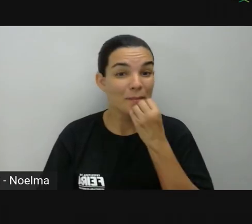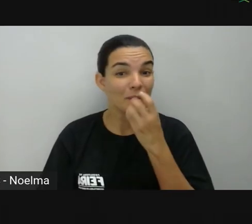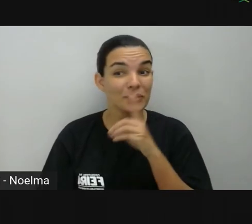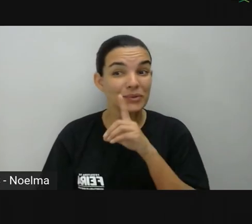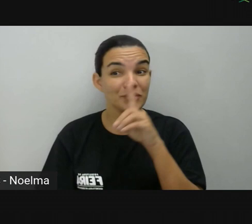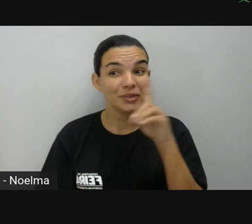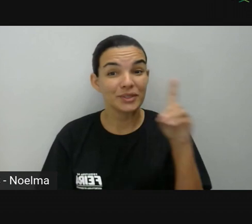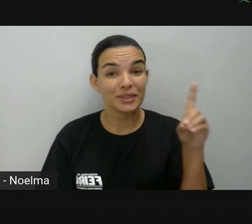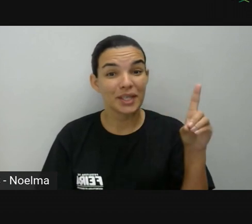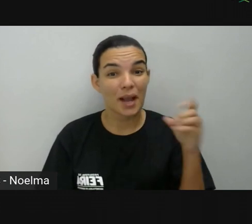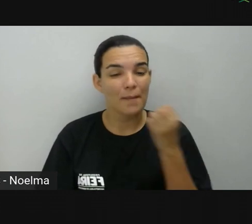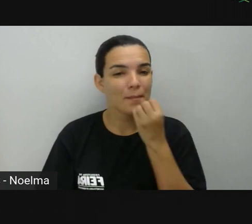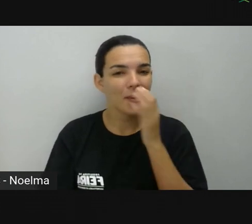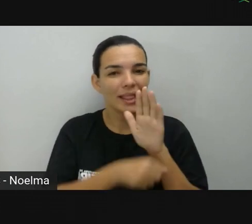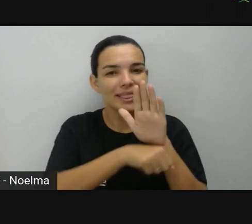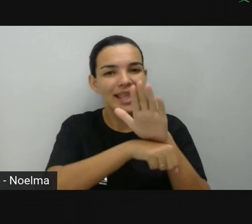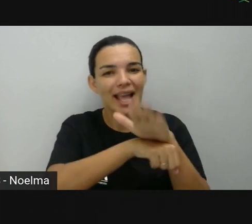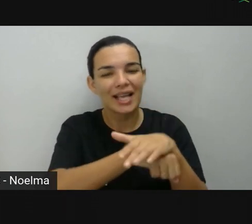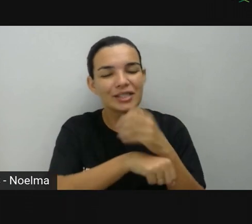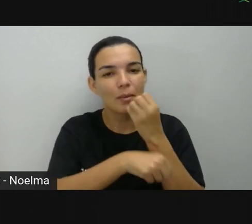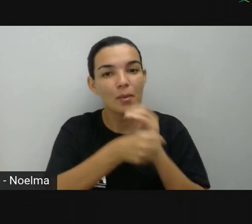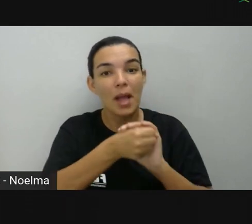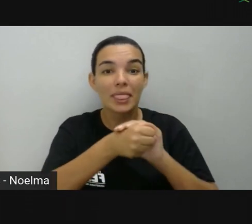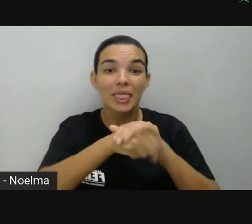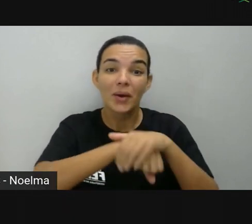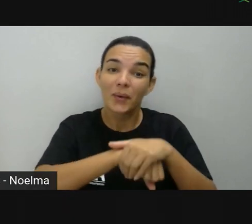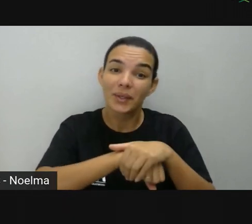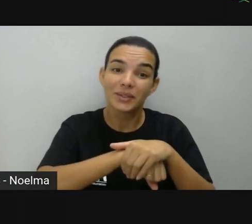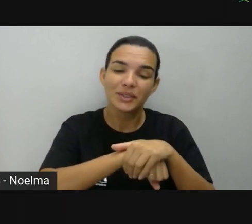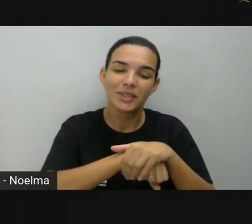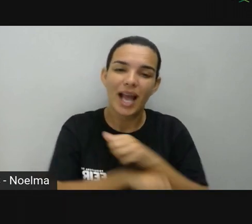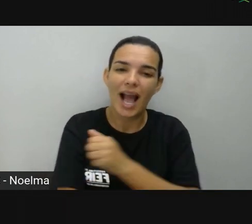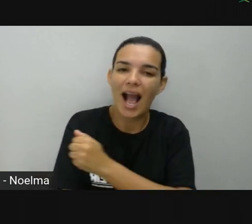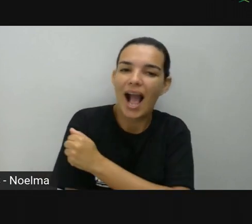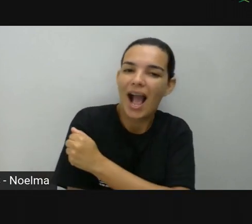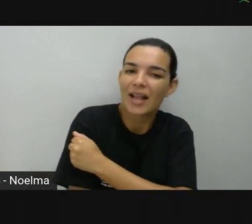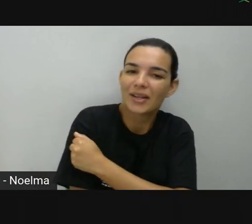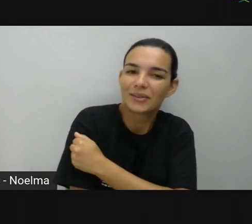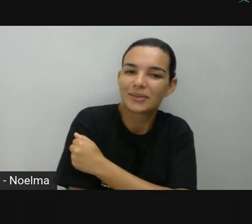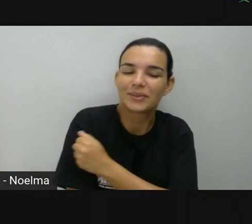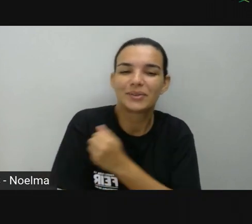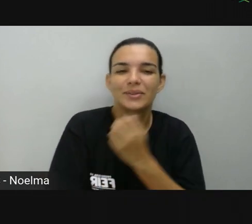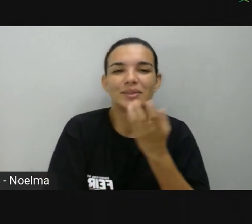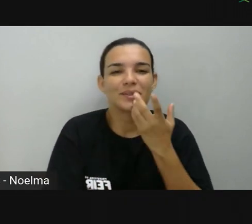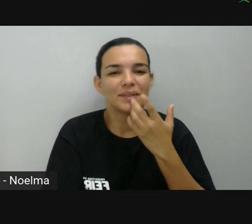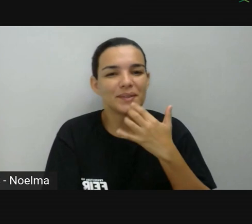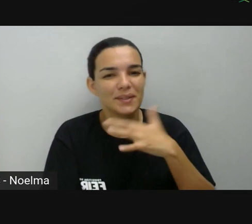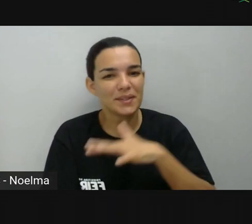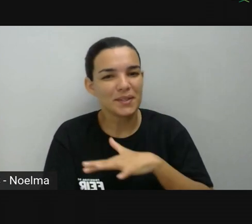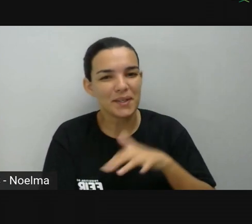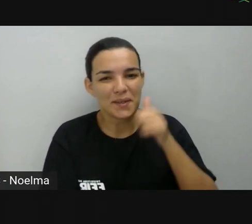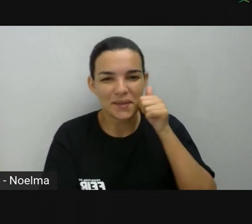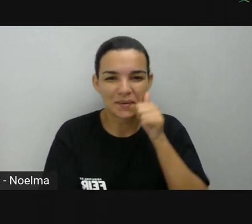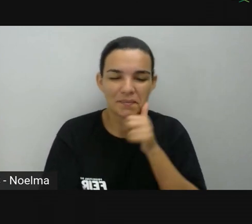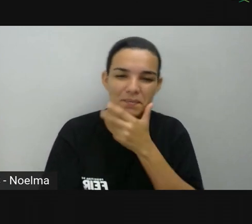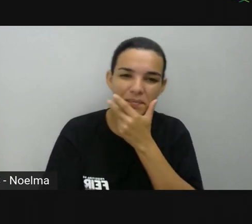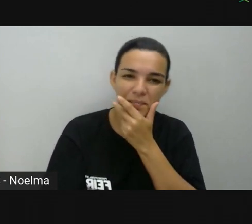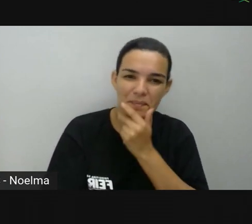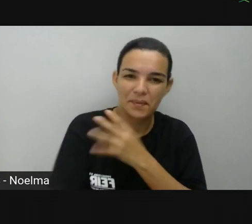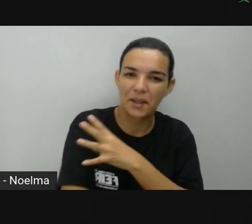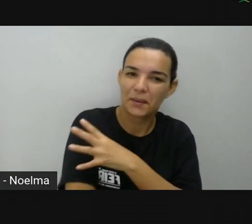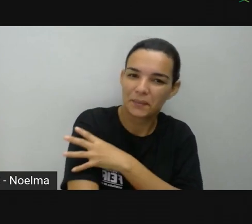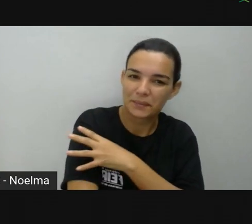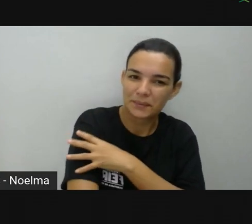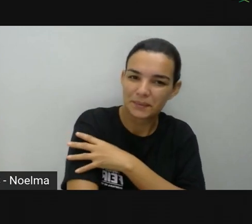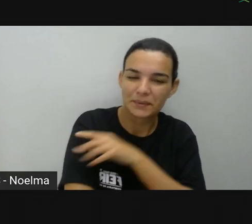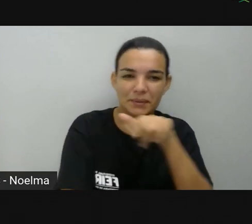Bom dia, boa tarde, boa noite, meninos e meninas, nossos queridos quartos